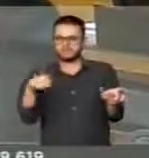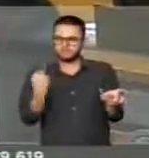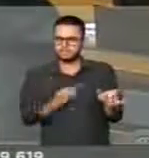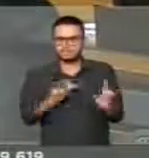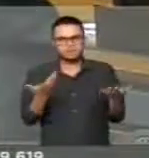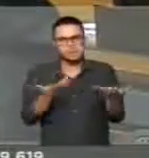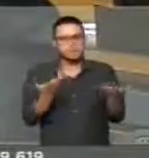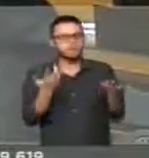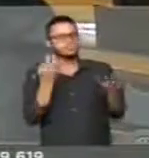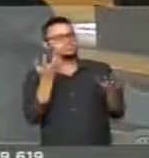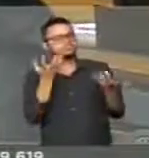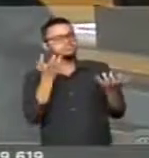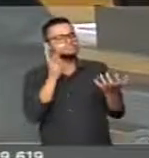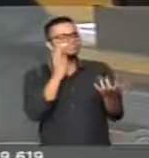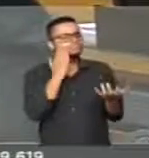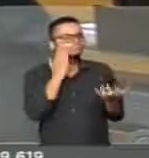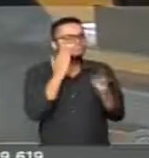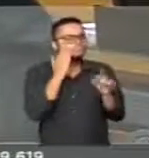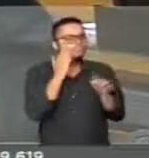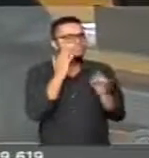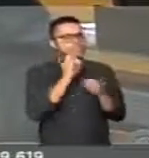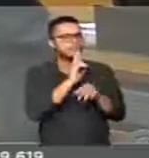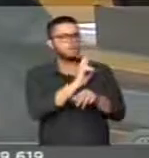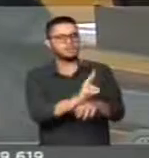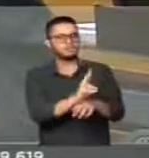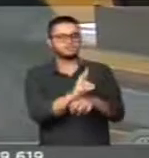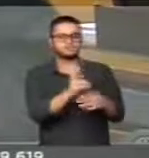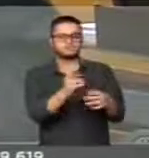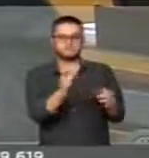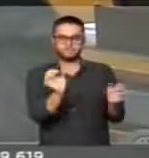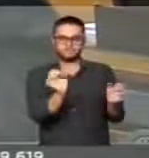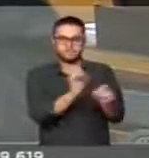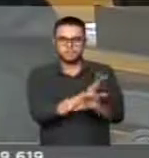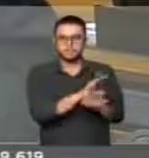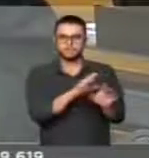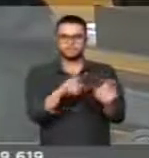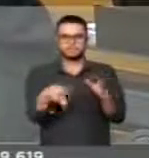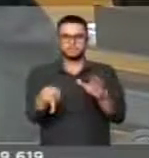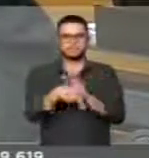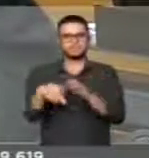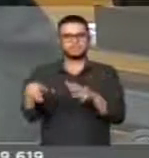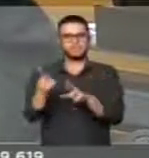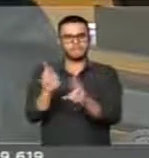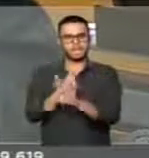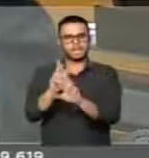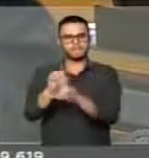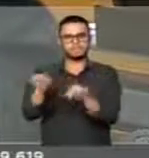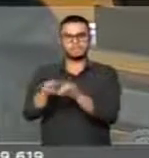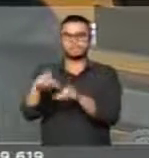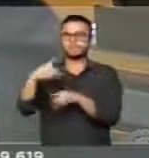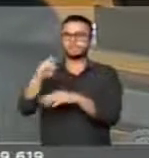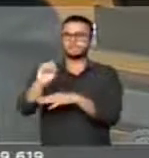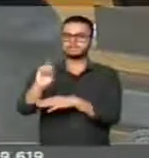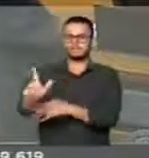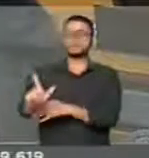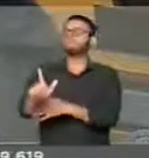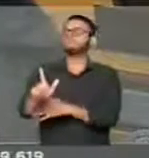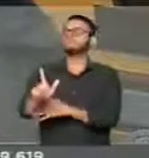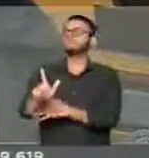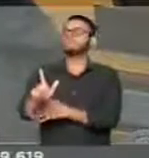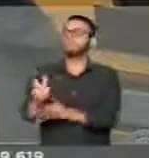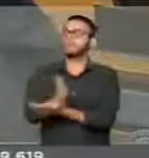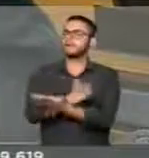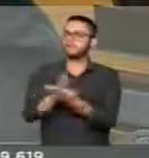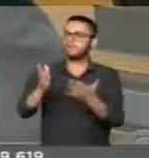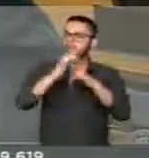uma representação feita pela rede, pelo pessoal, a partir de denúncias que vieram já na